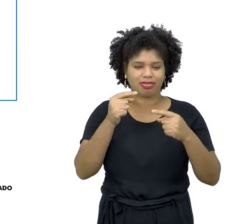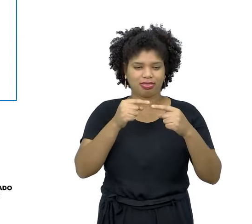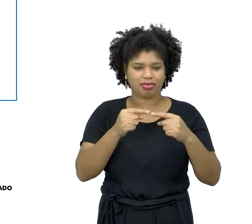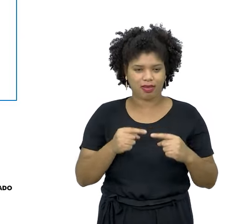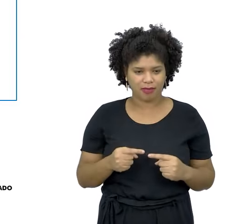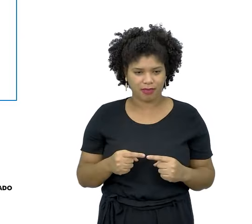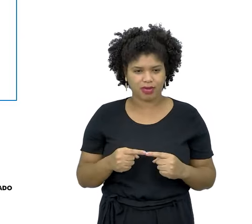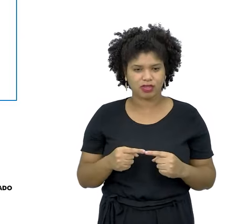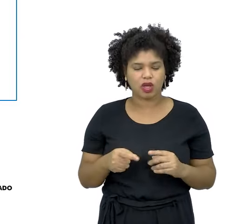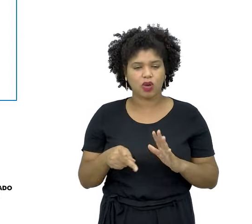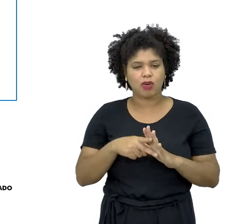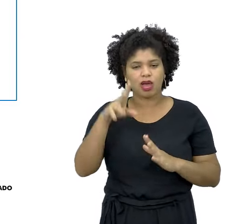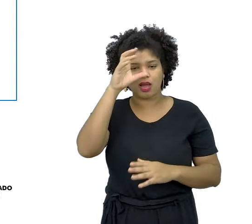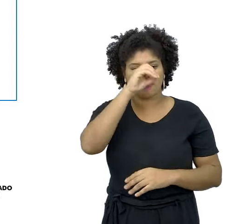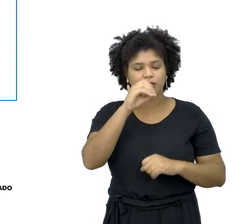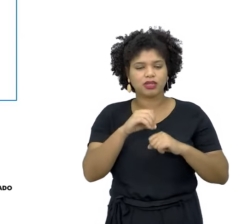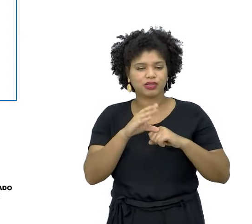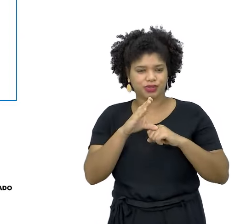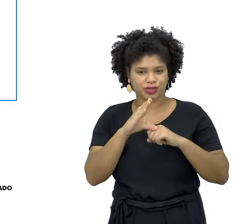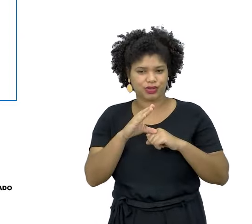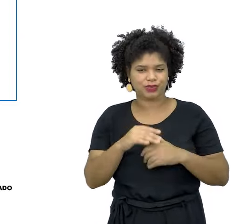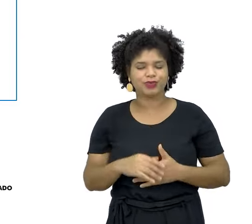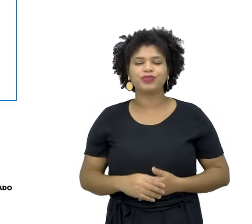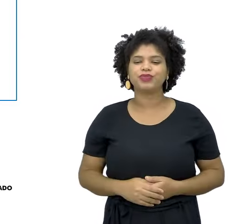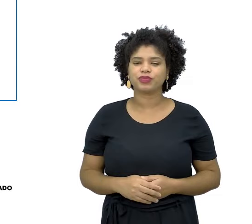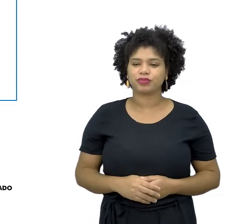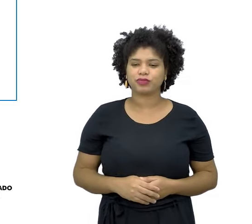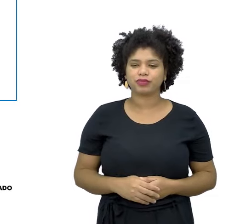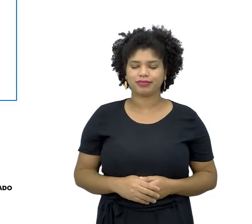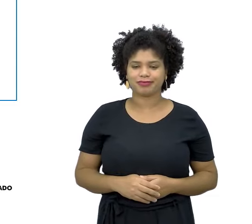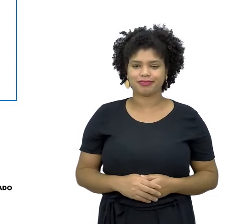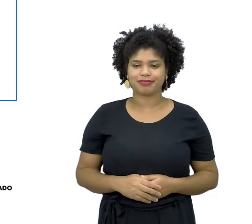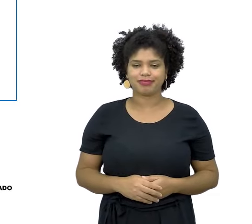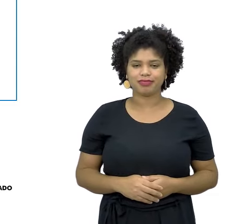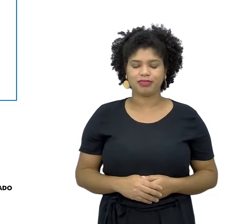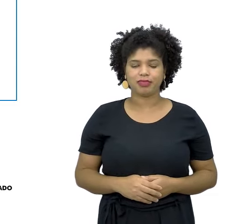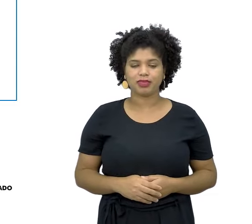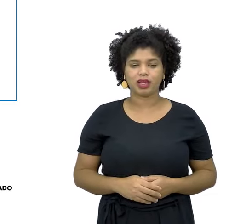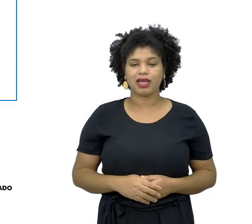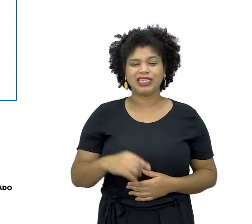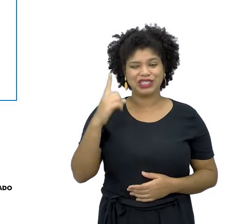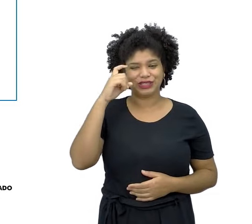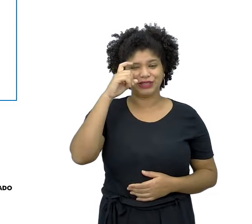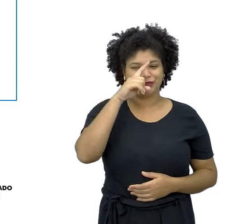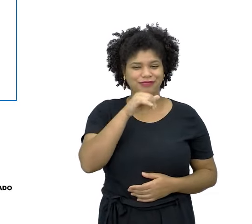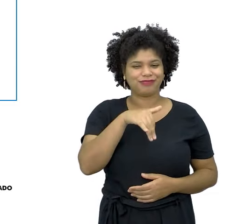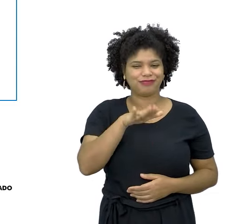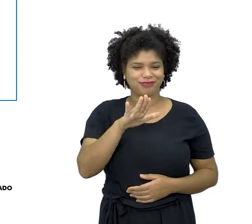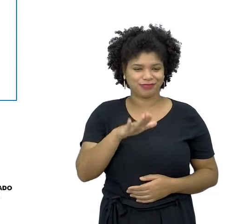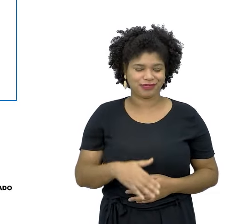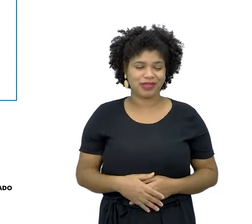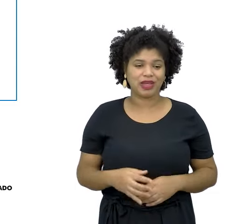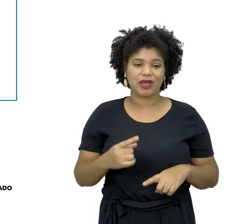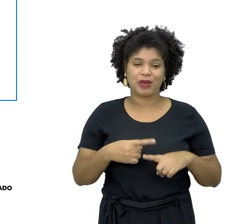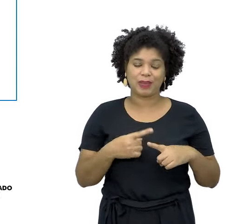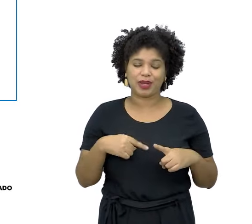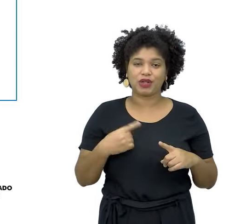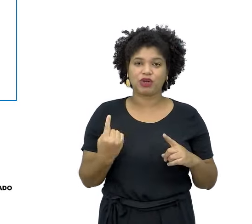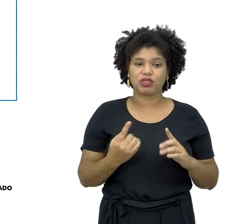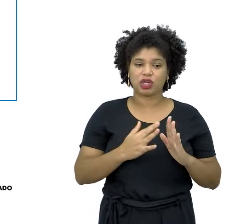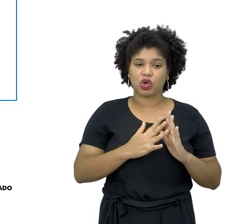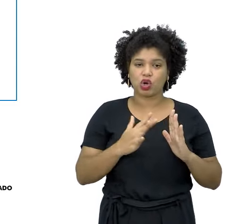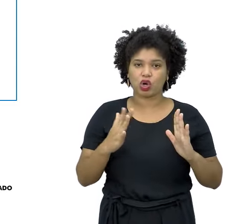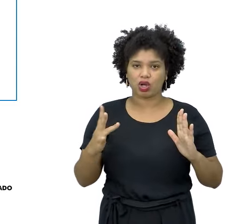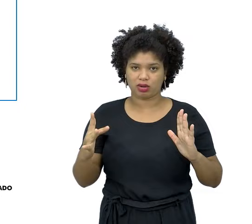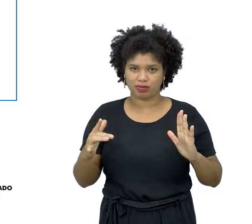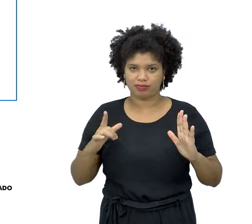atividades e tempo de aprendizagem. Aqui é a parte mais difícil, porque nós temos um cronograma a ser